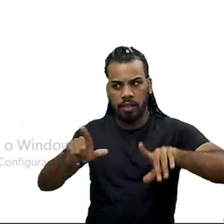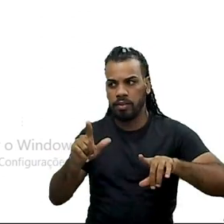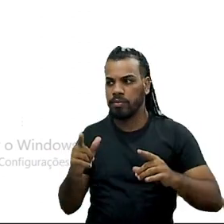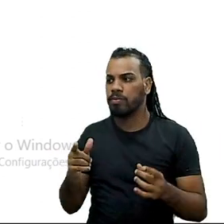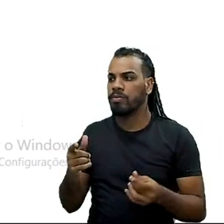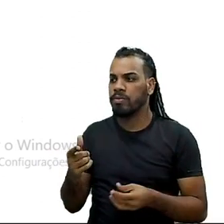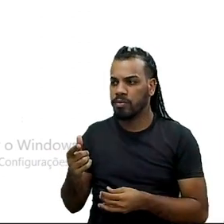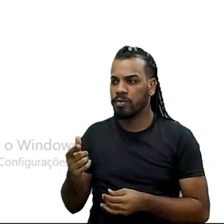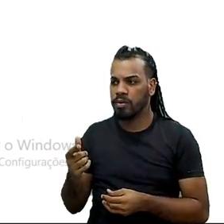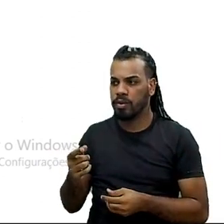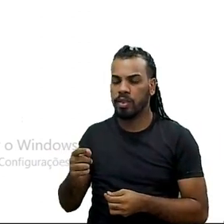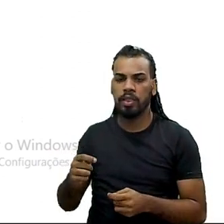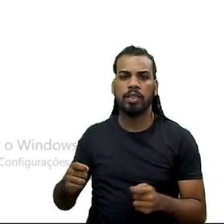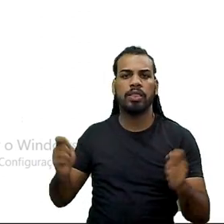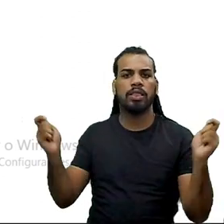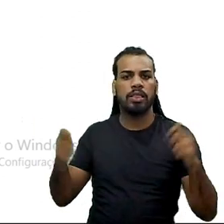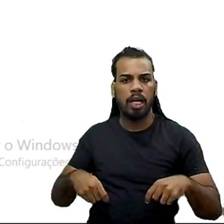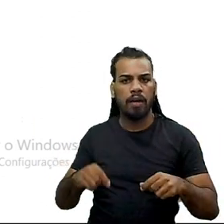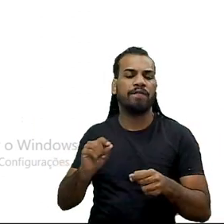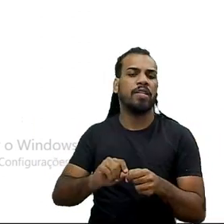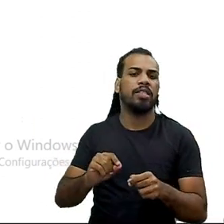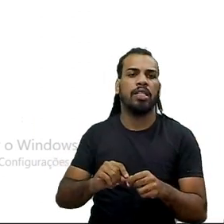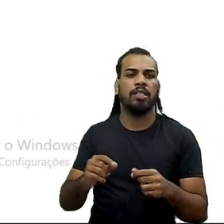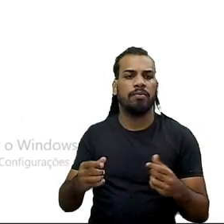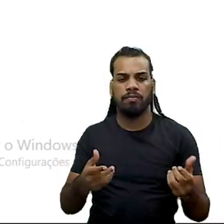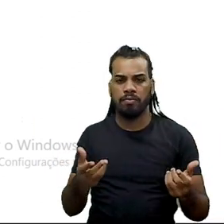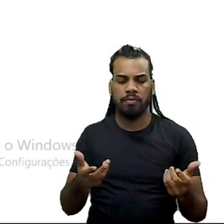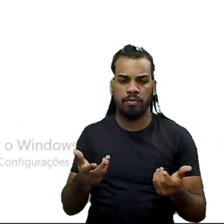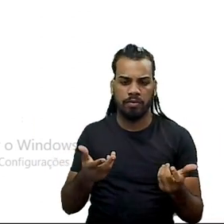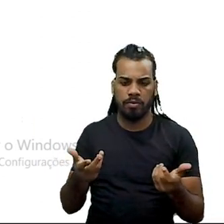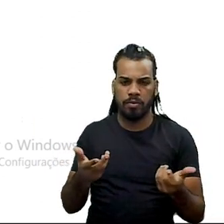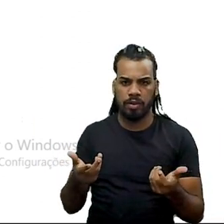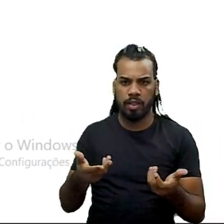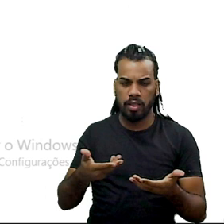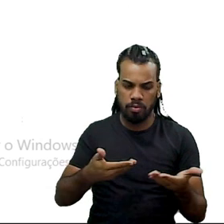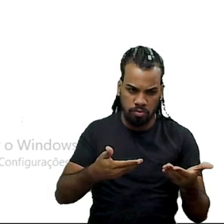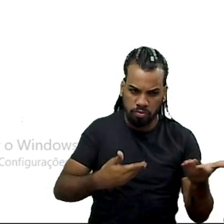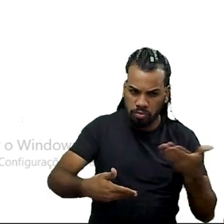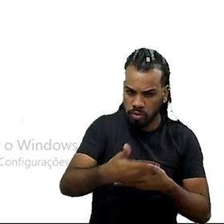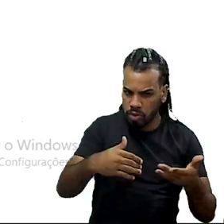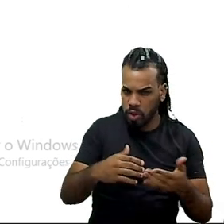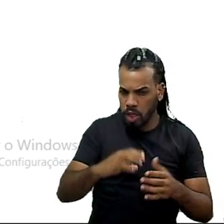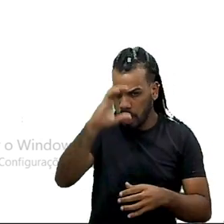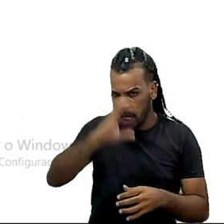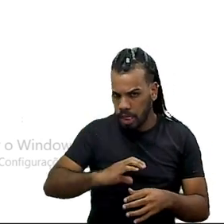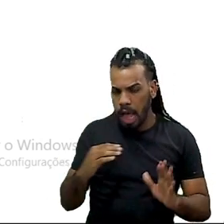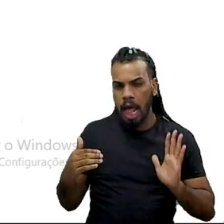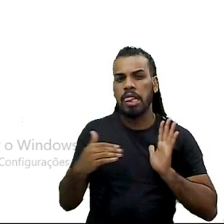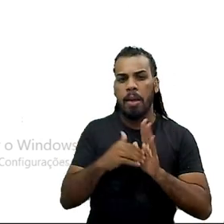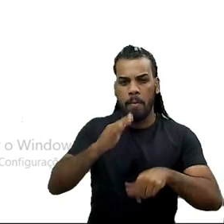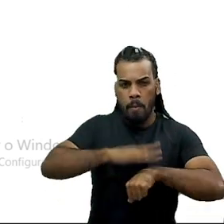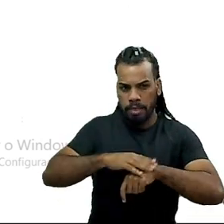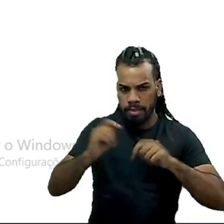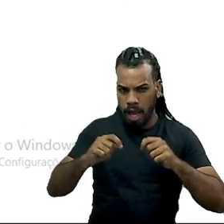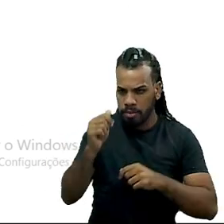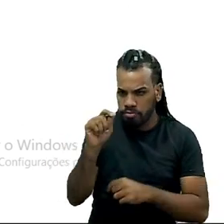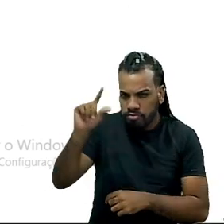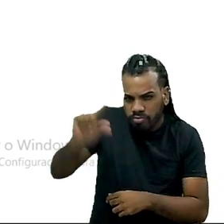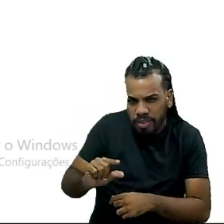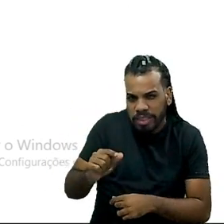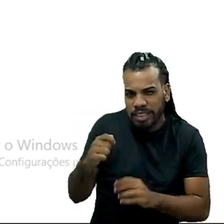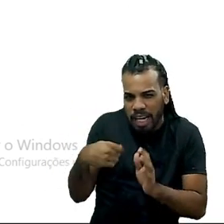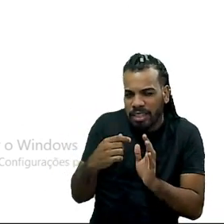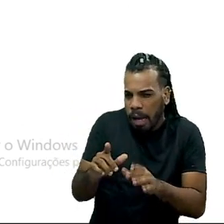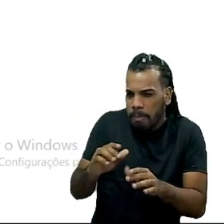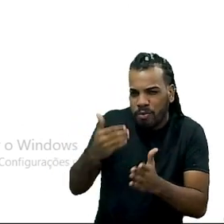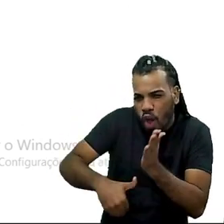poderá reduzir na renegociação com o seu cliente? Até que ponto ele pode baixar o preço?